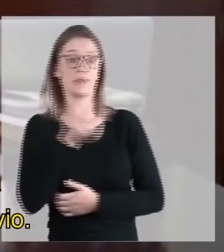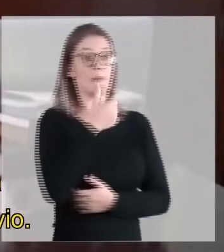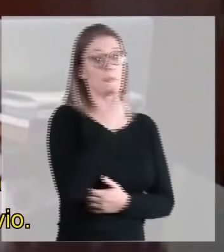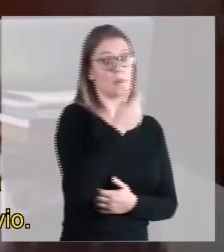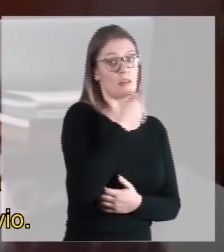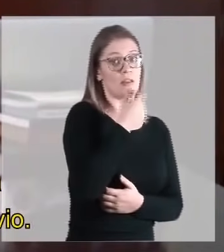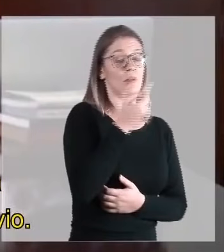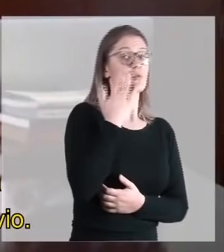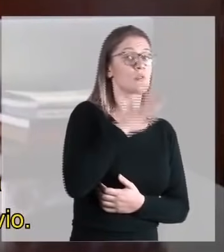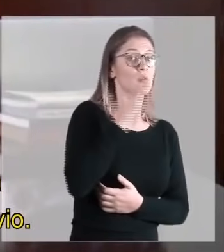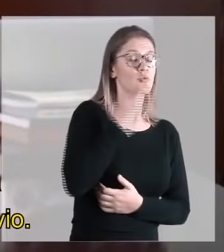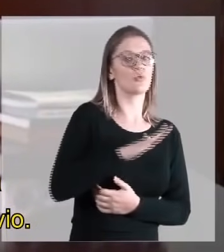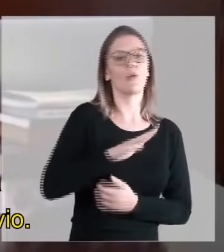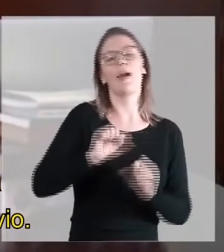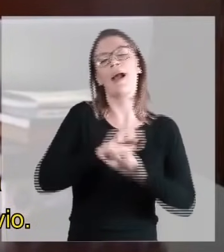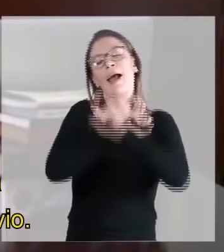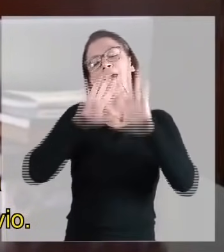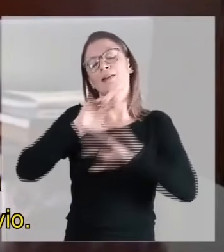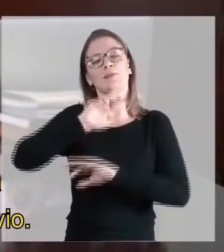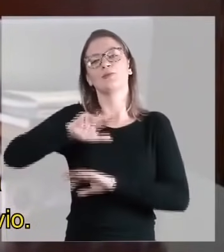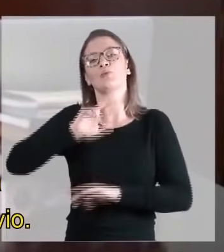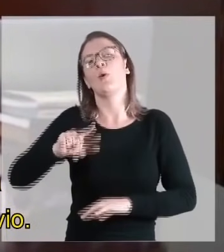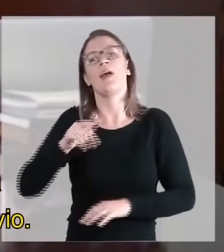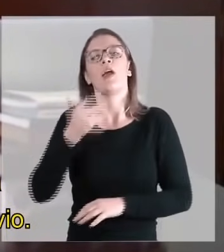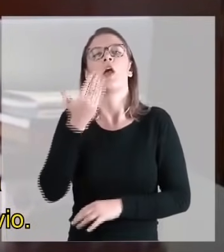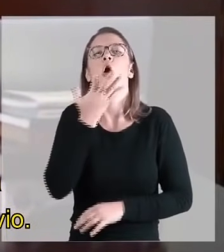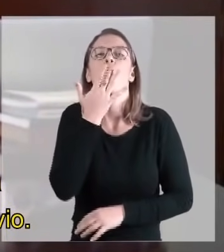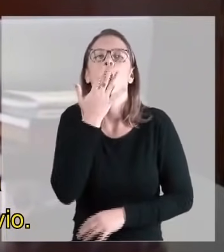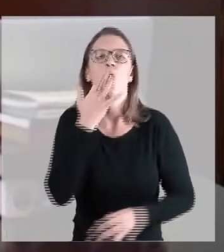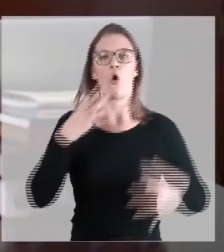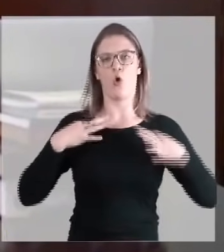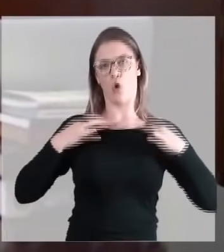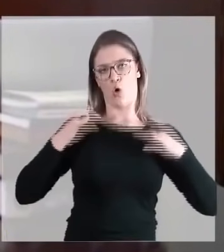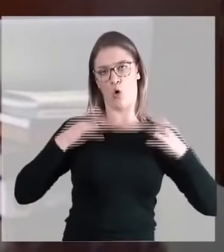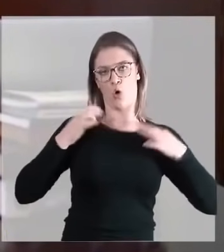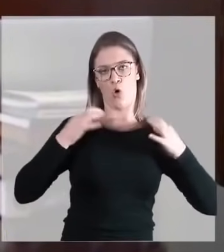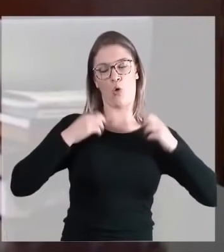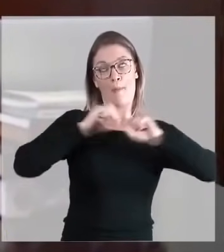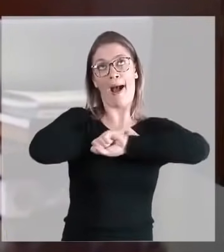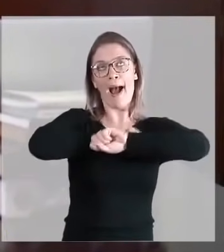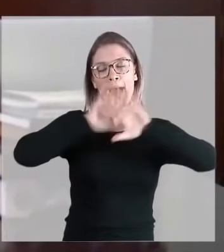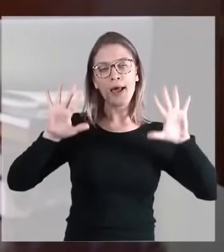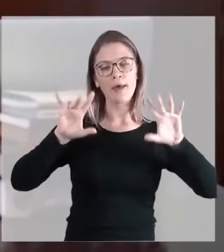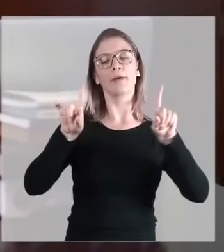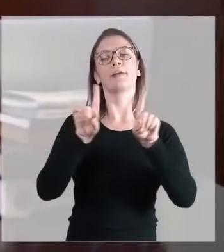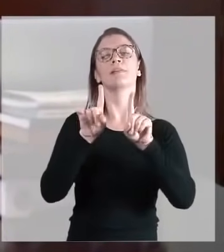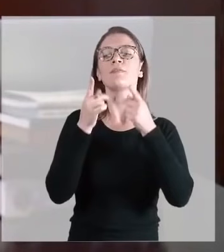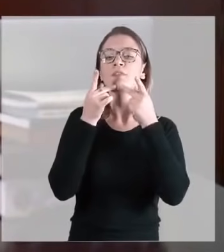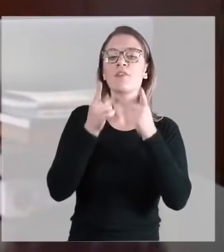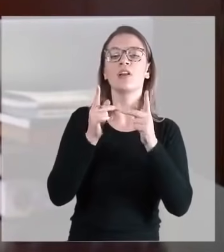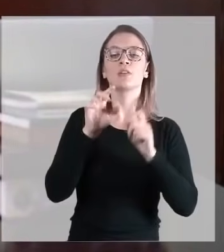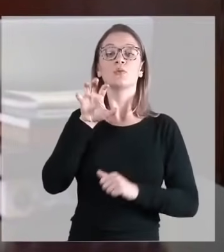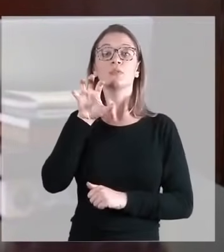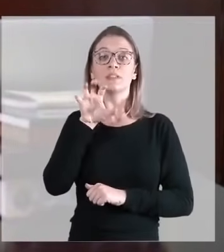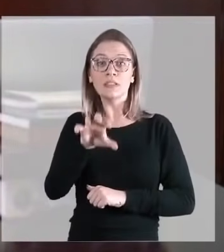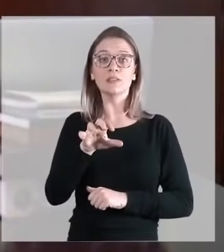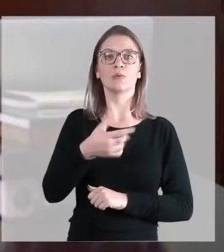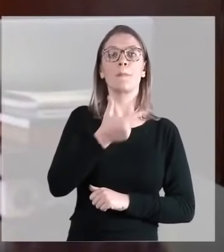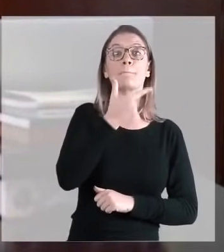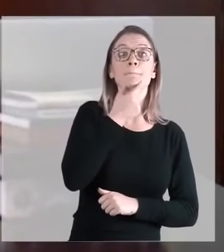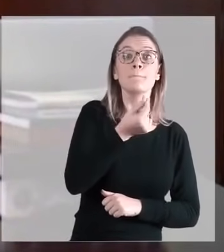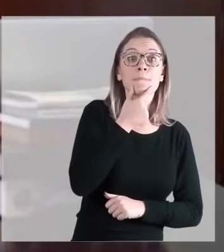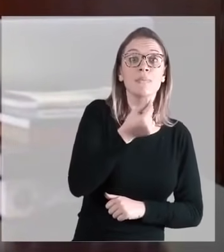que a ministra não estava falando das cores das roupas, é óbvio, né? Ela estava falando sobre isso, sobre